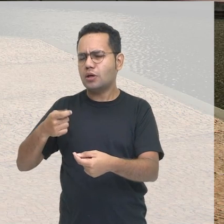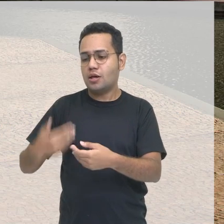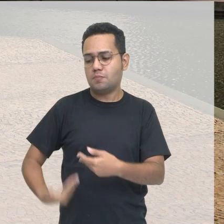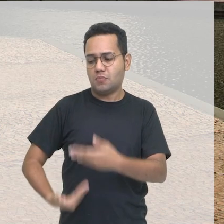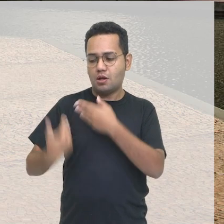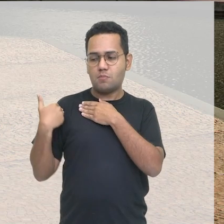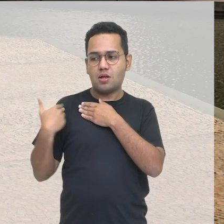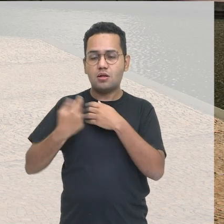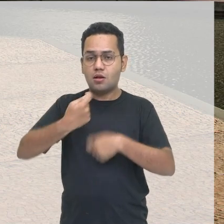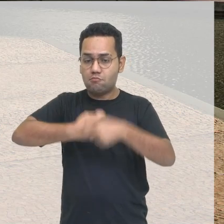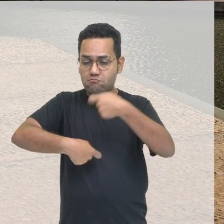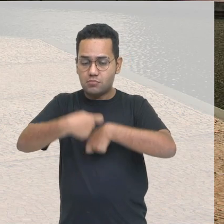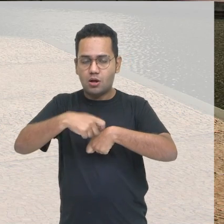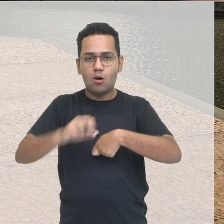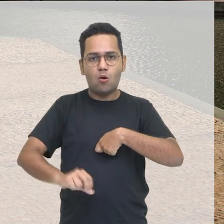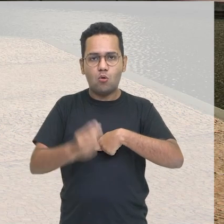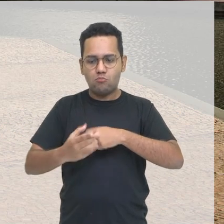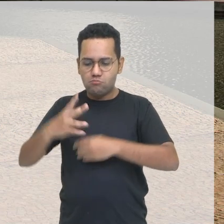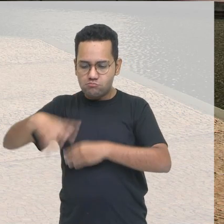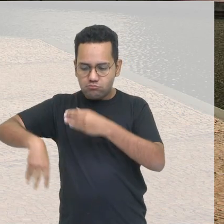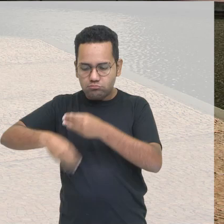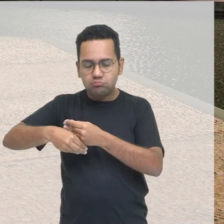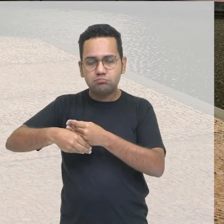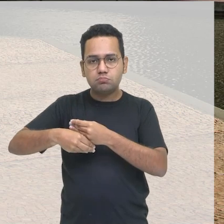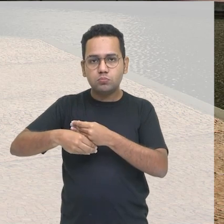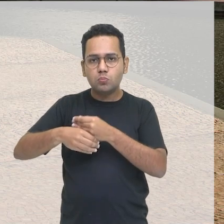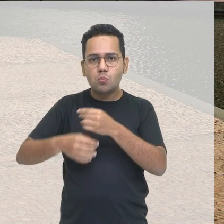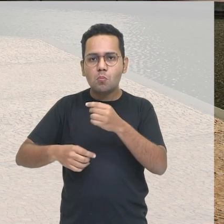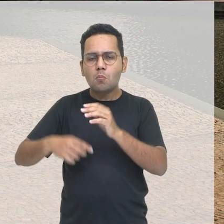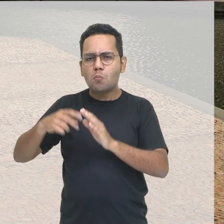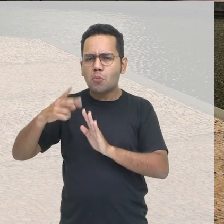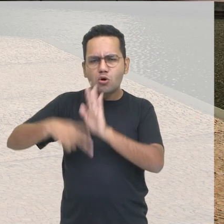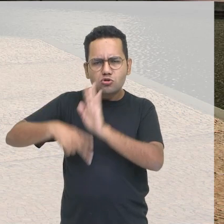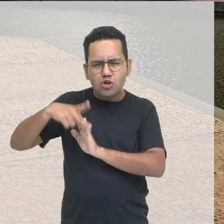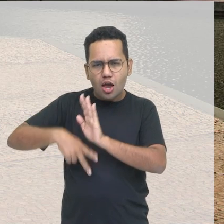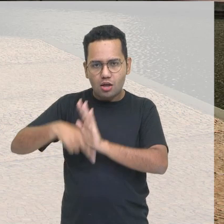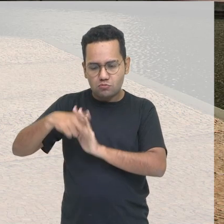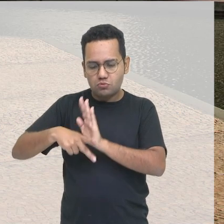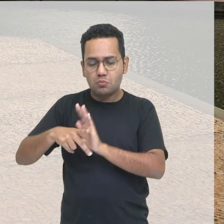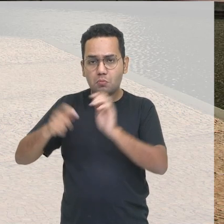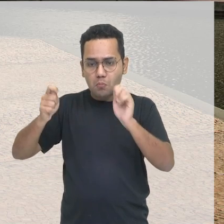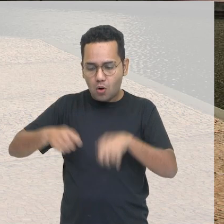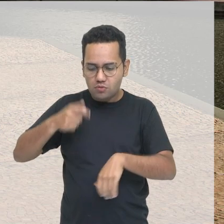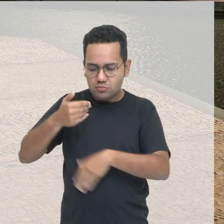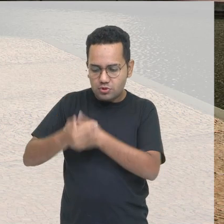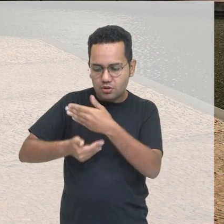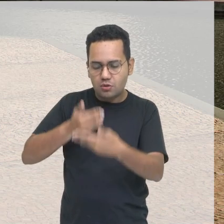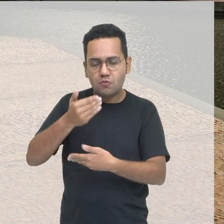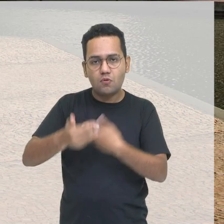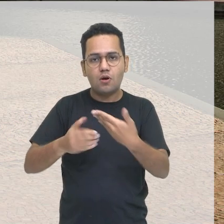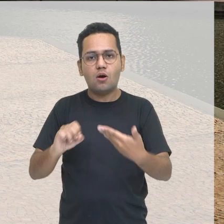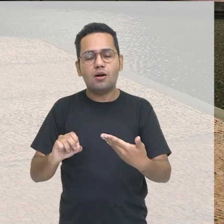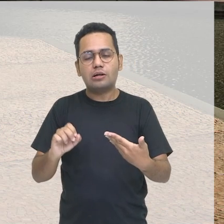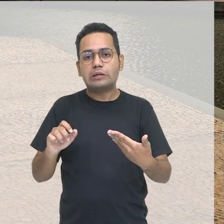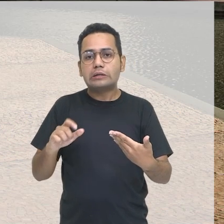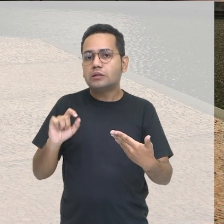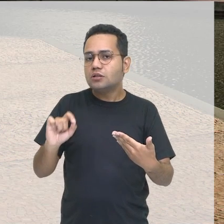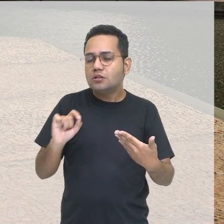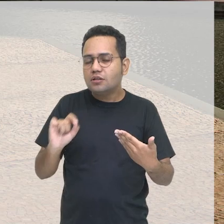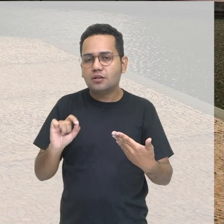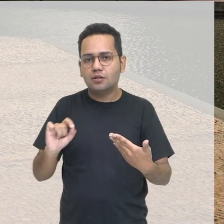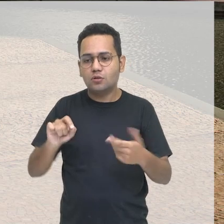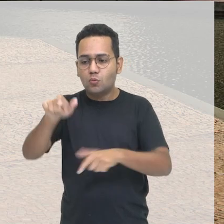administrar, né, de implementar políticas para o desenvolvimento e o bem-estar